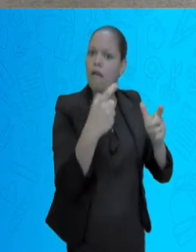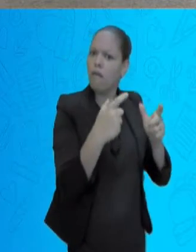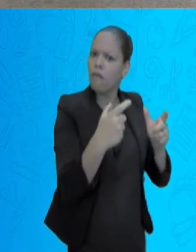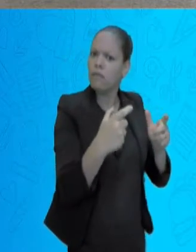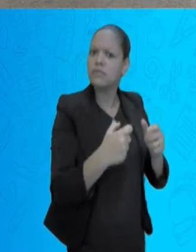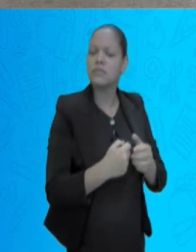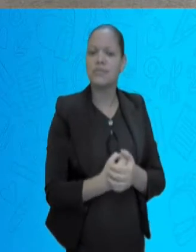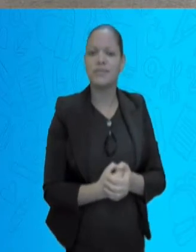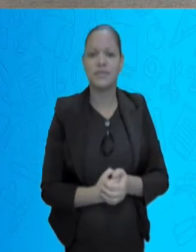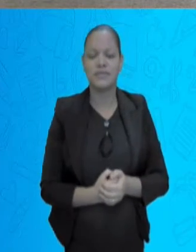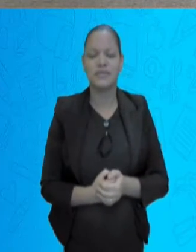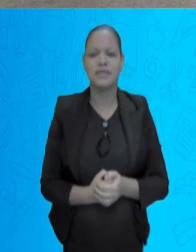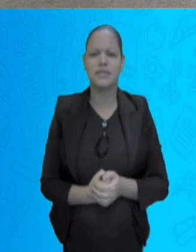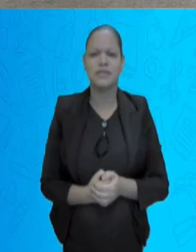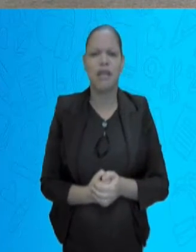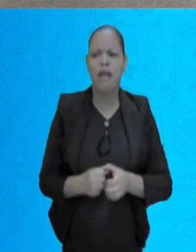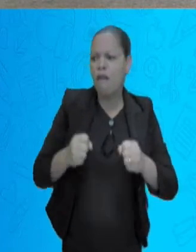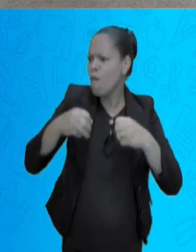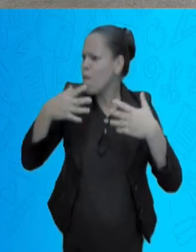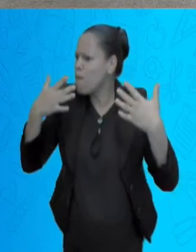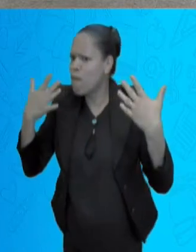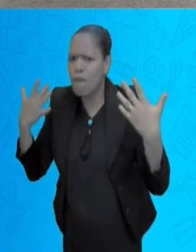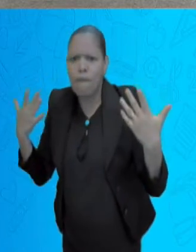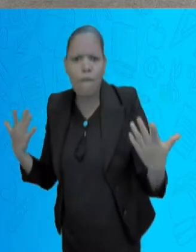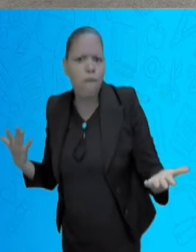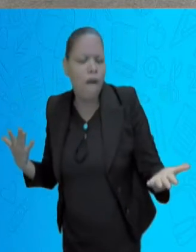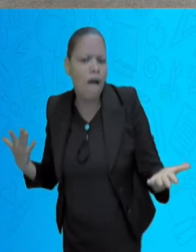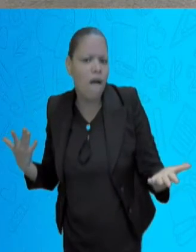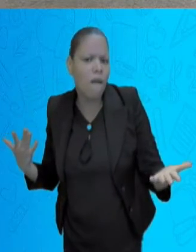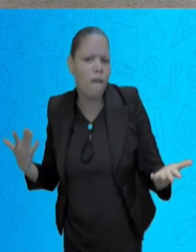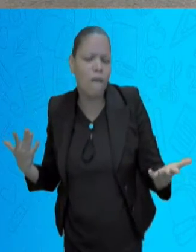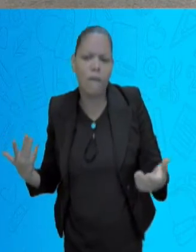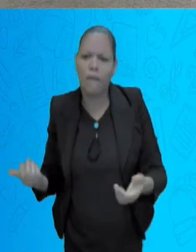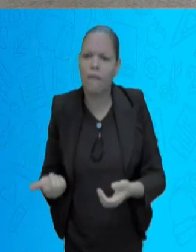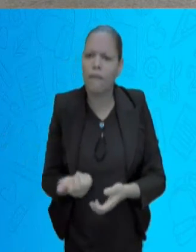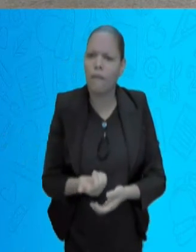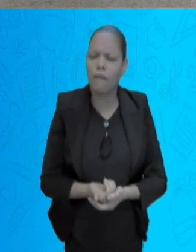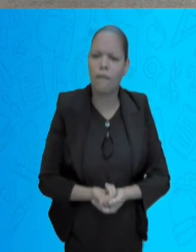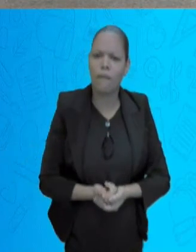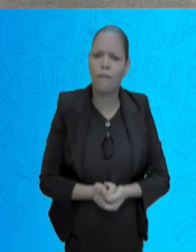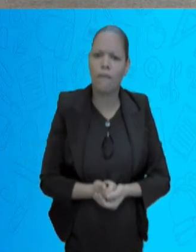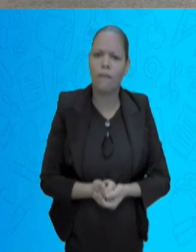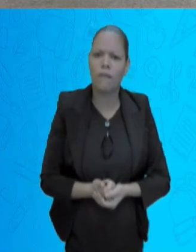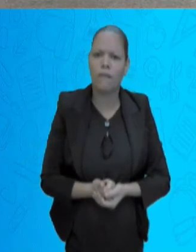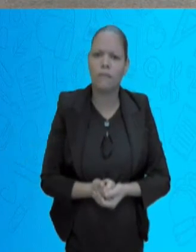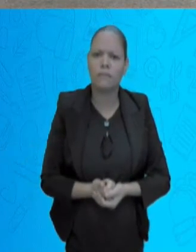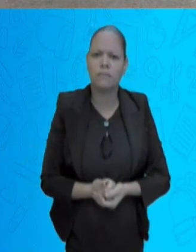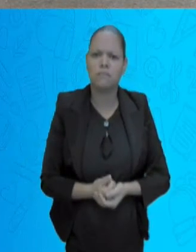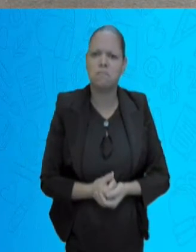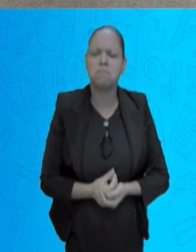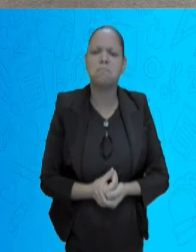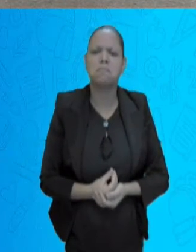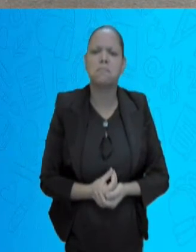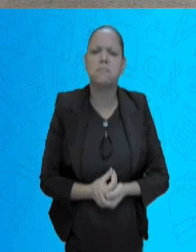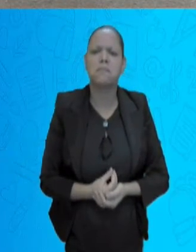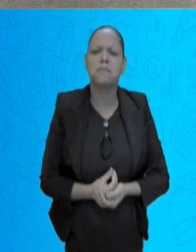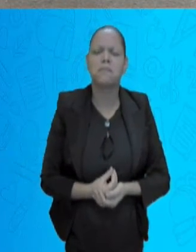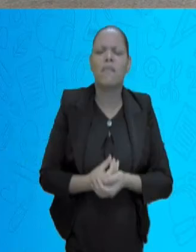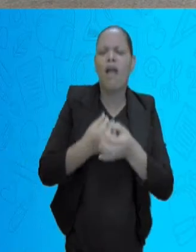é o motivo da reação climática? A notícia ela